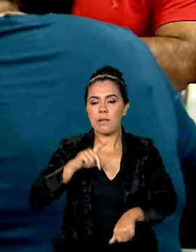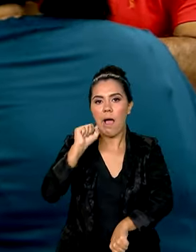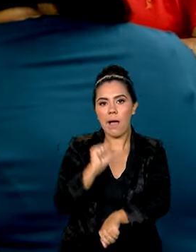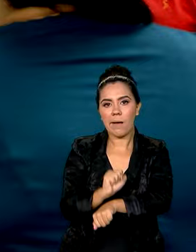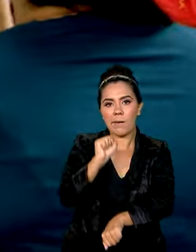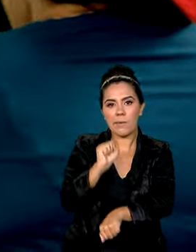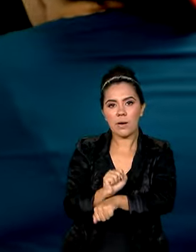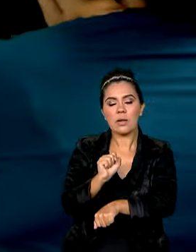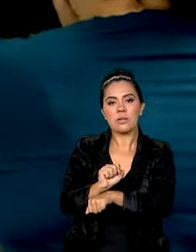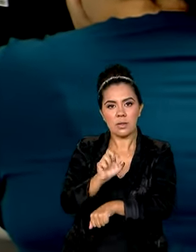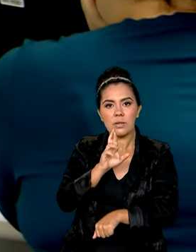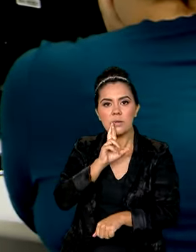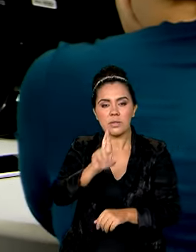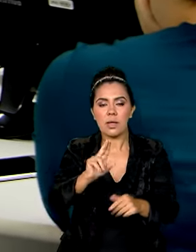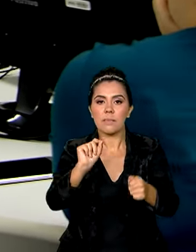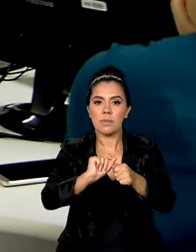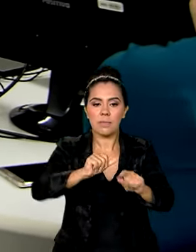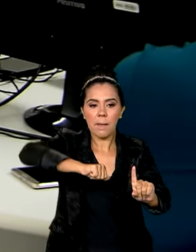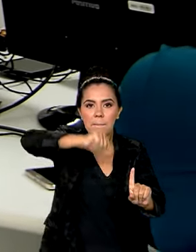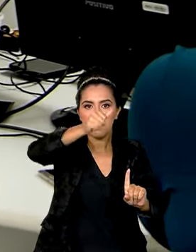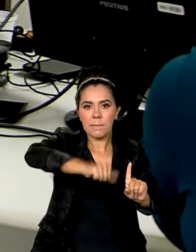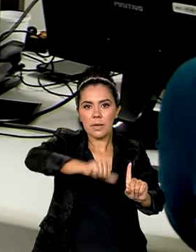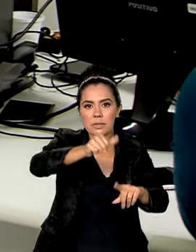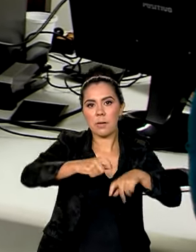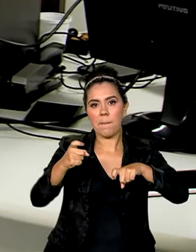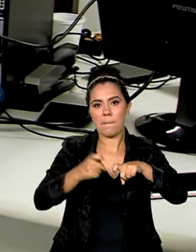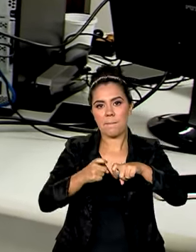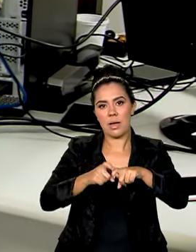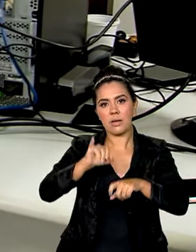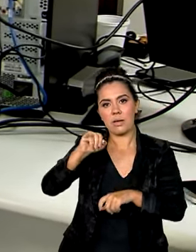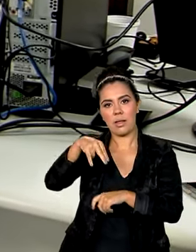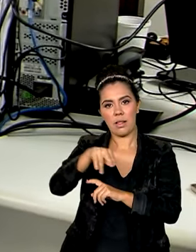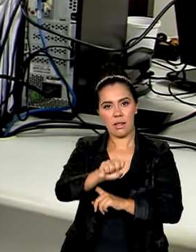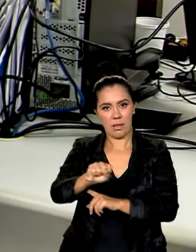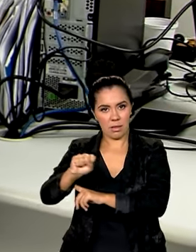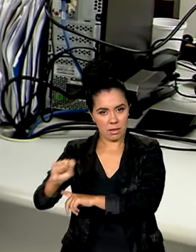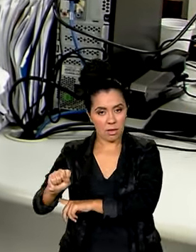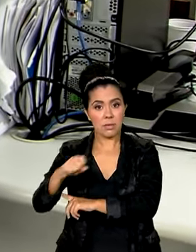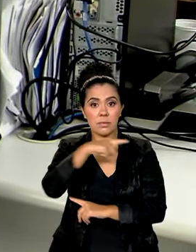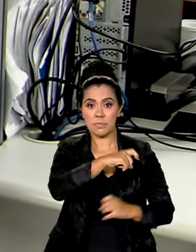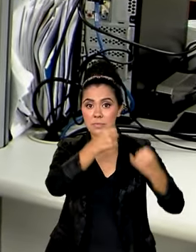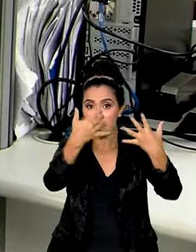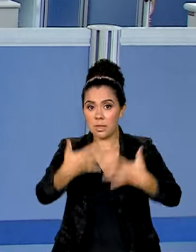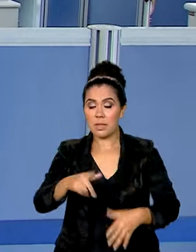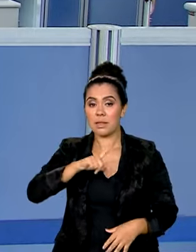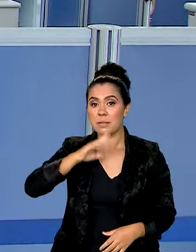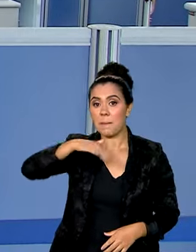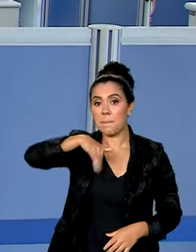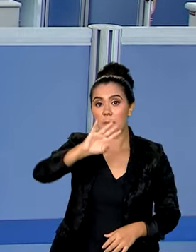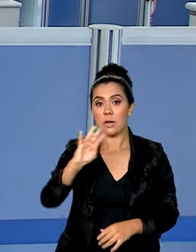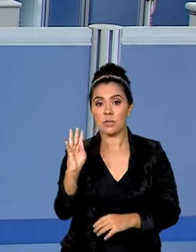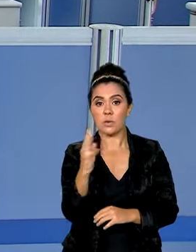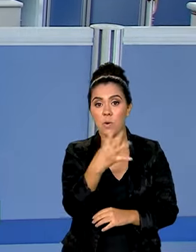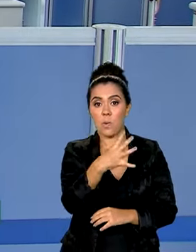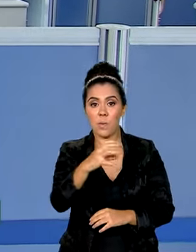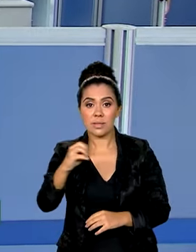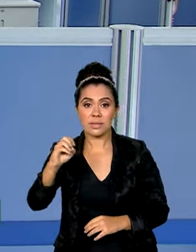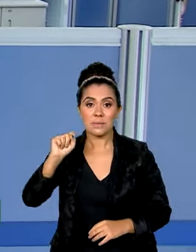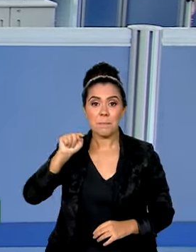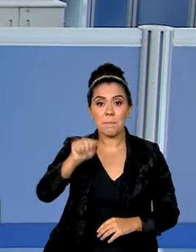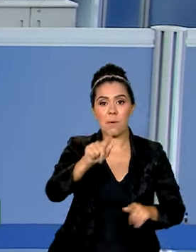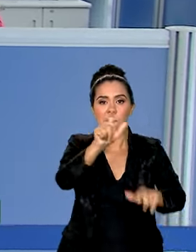para passar por uma perícia médica no INSS. São mais de 400 mil